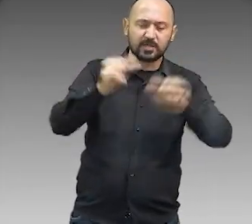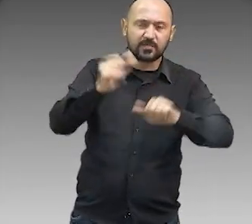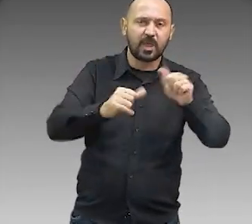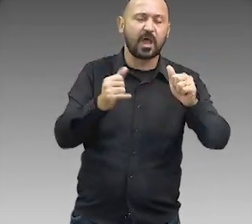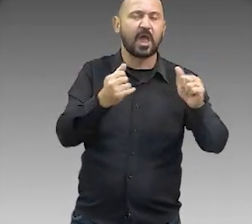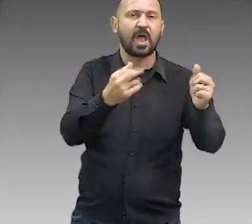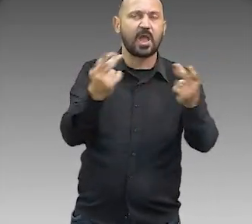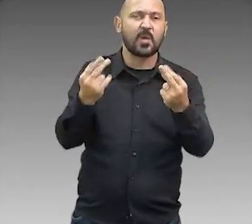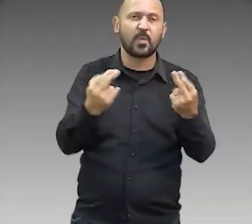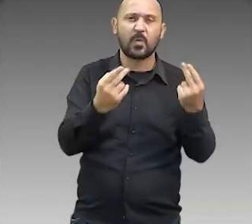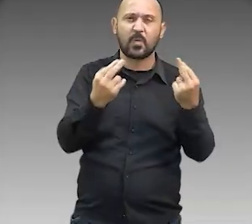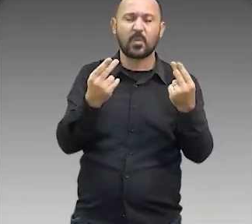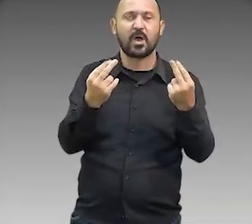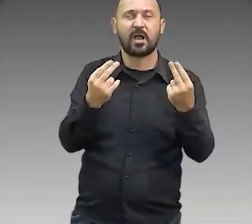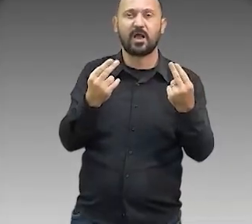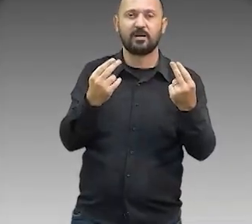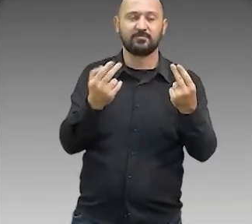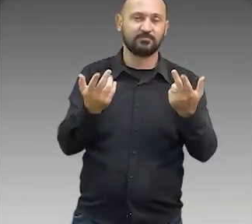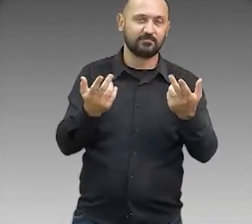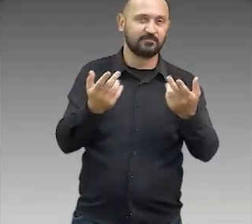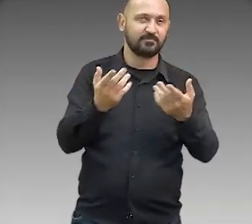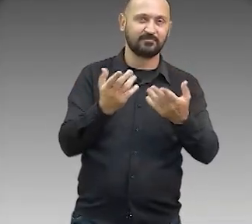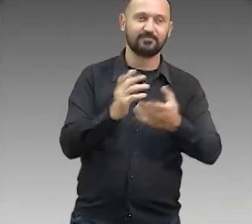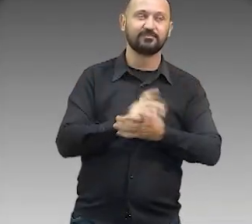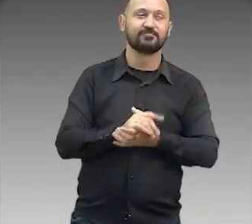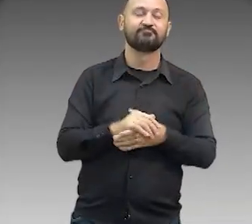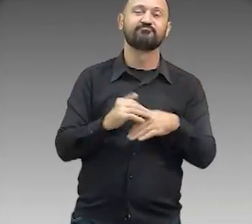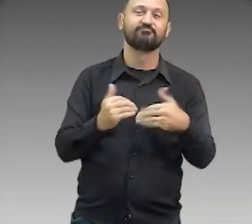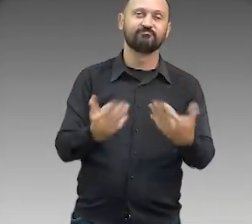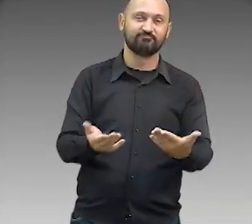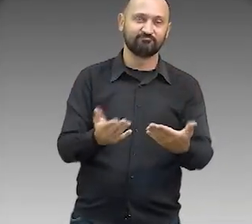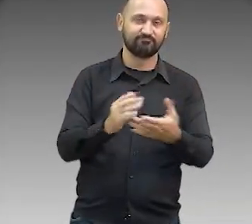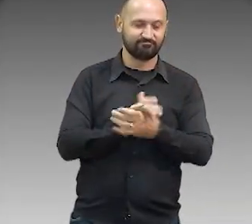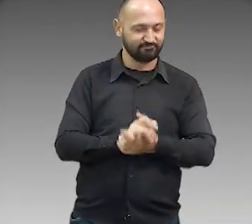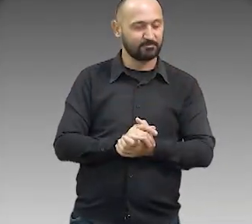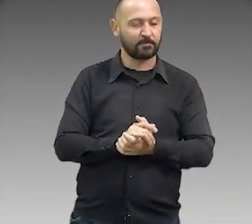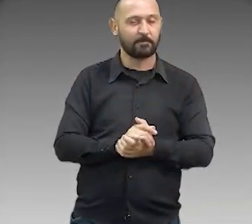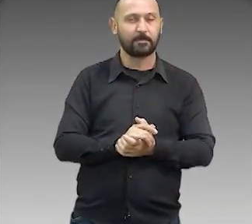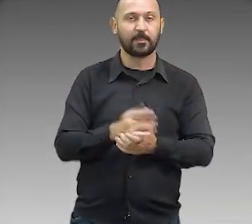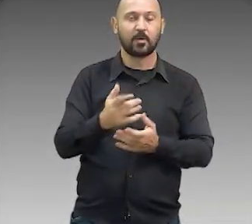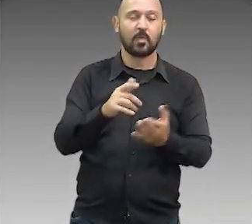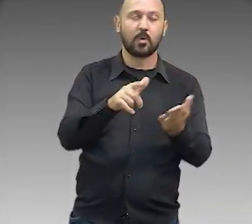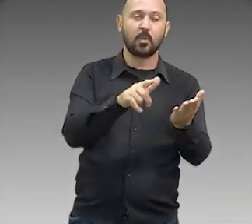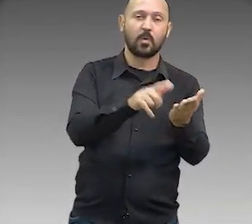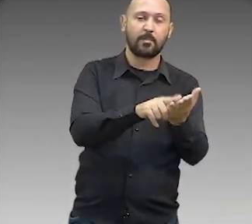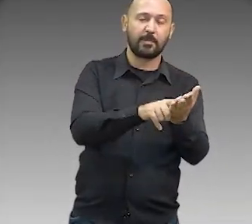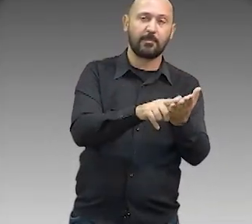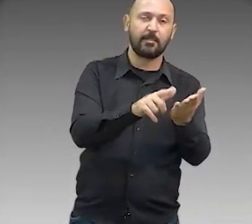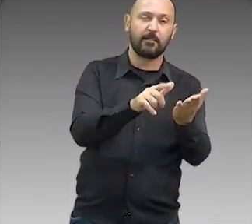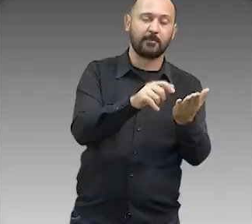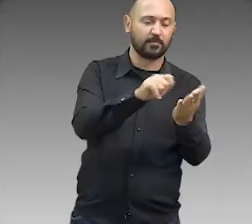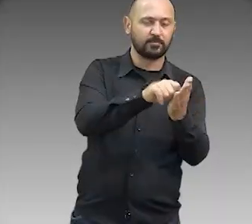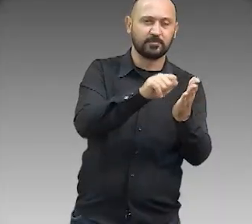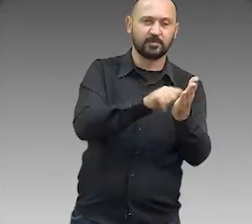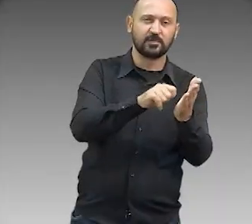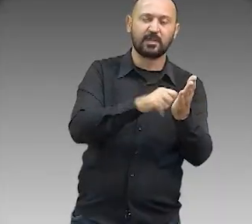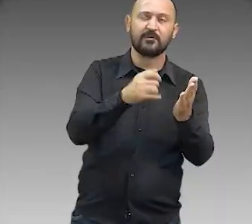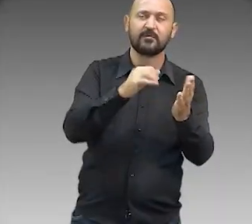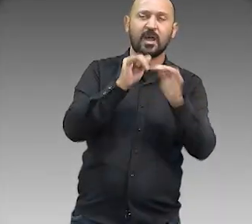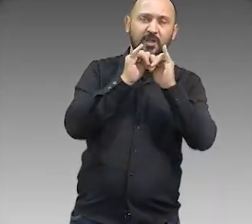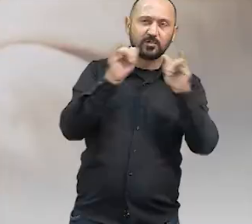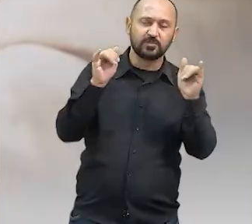apurado, enfim, o impresso já não dava a notícia toda na íntegra, do jeito que estava acontecendo